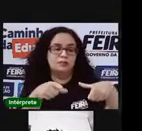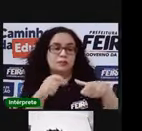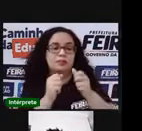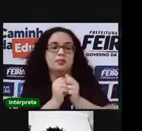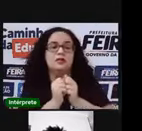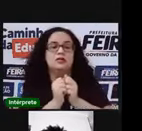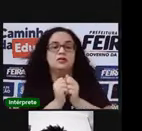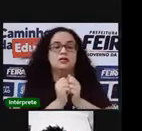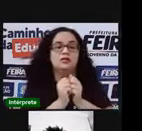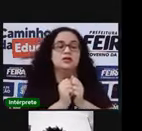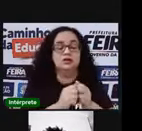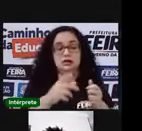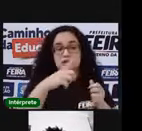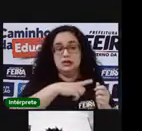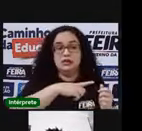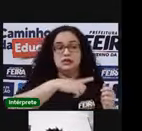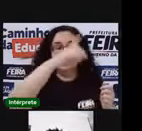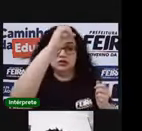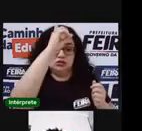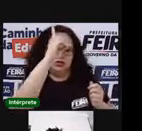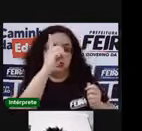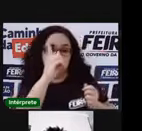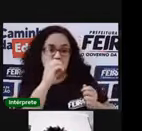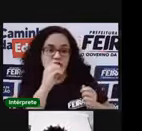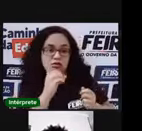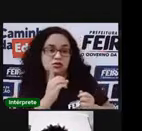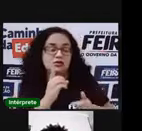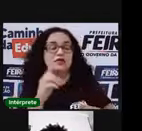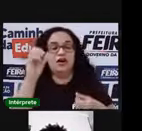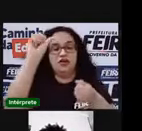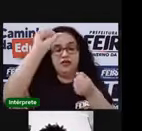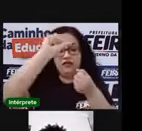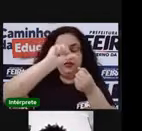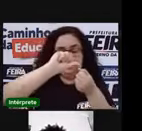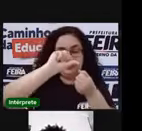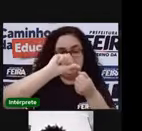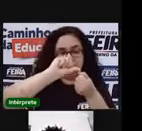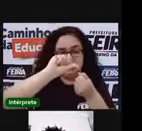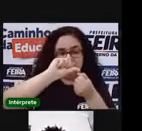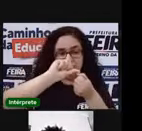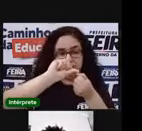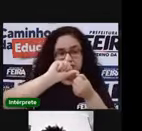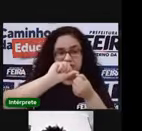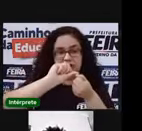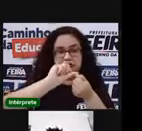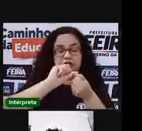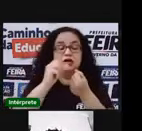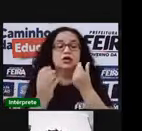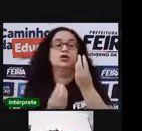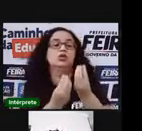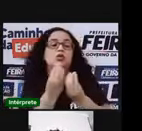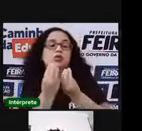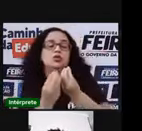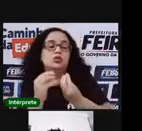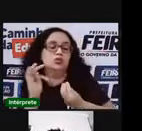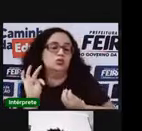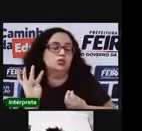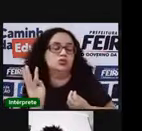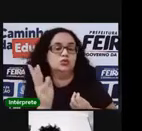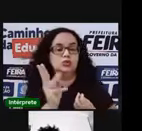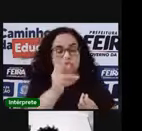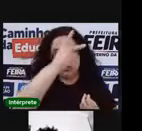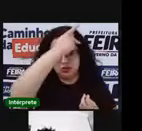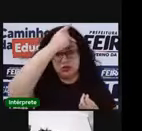de direito. Então, eu devo construir, não é? De forma que todo